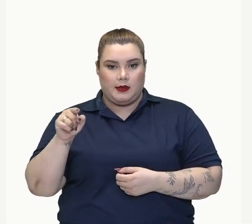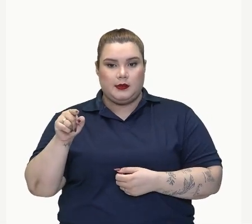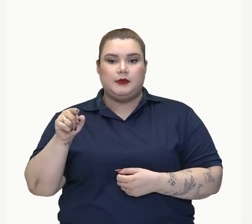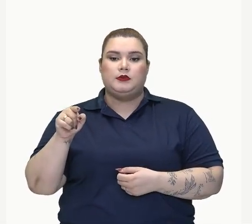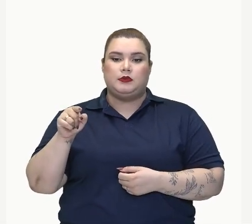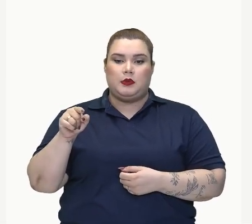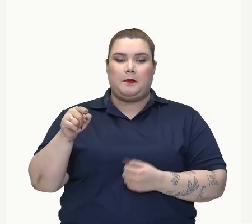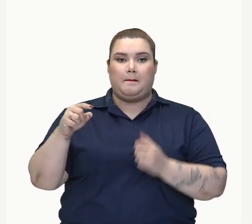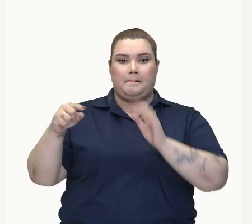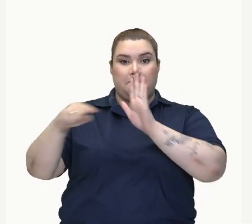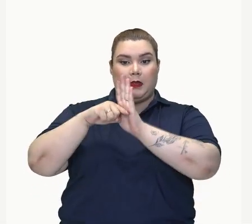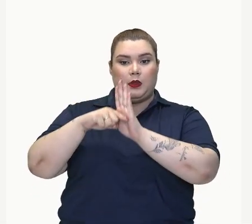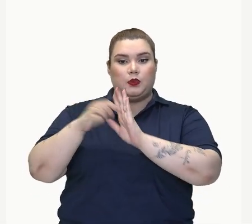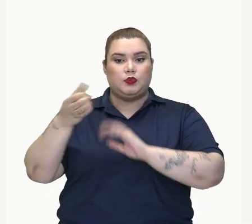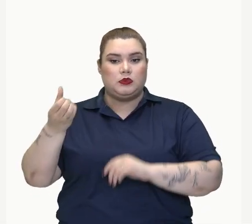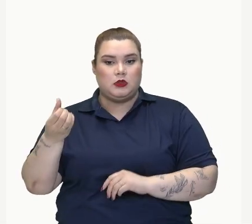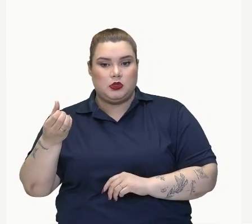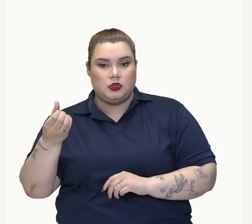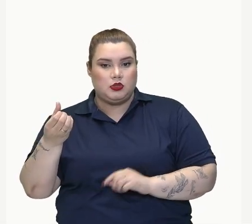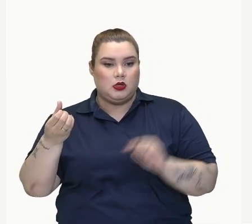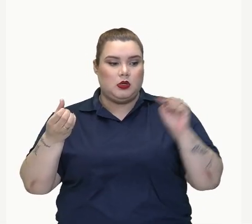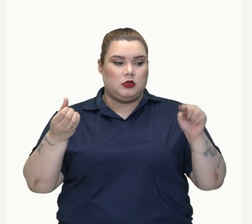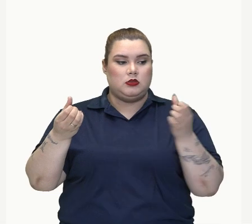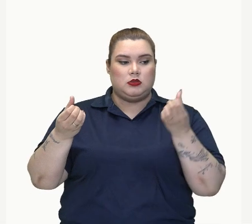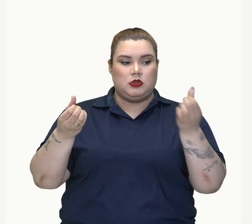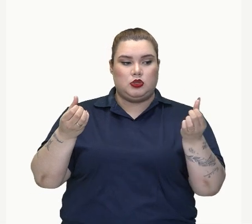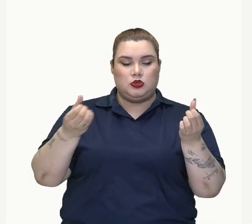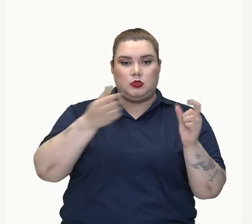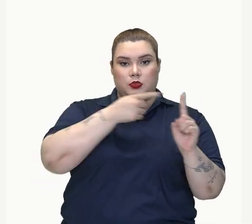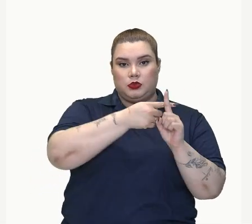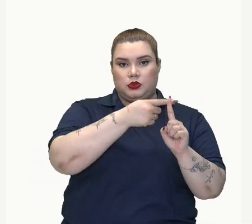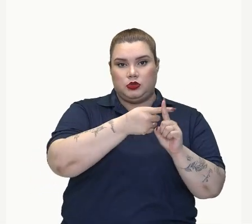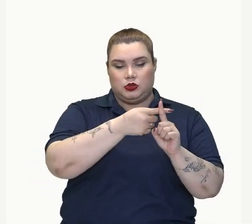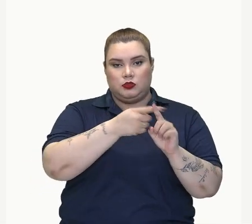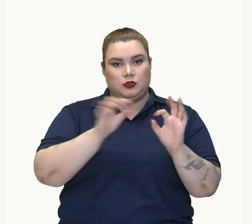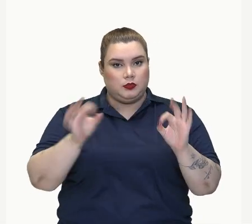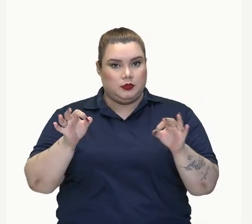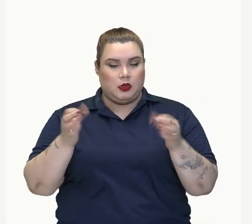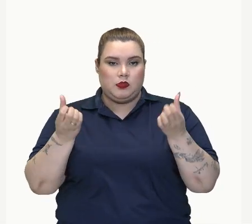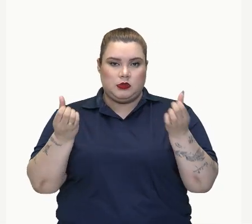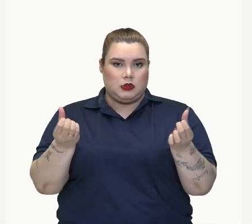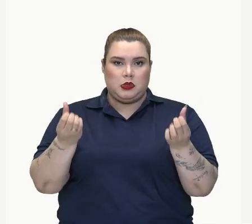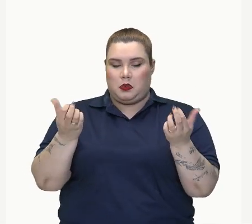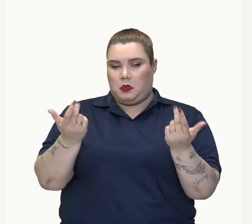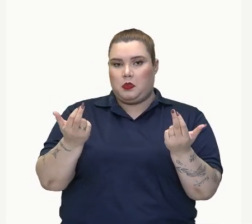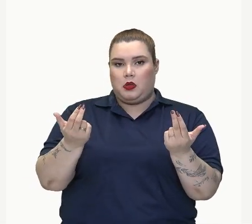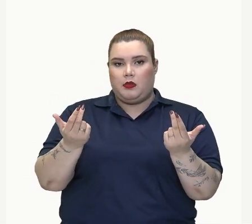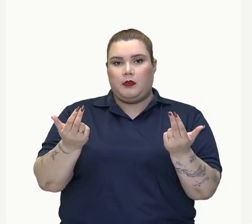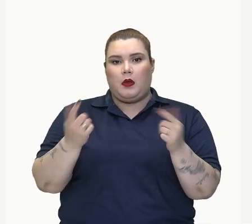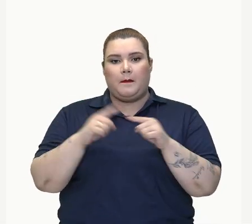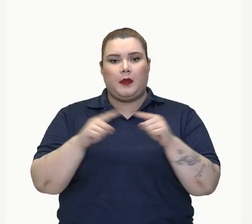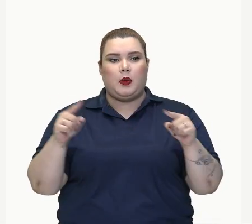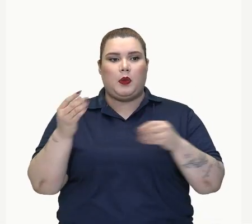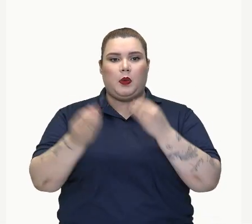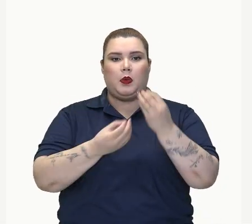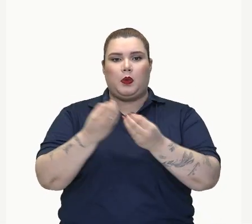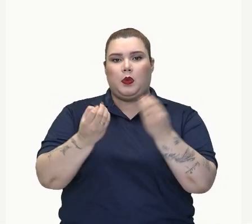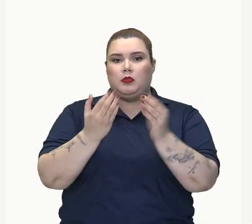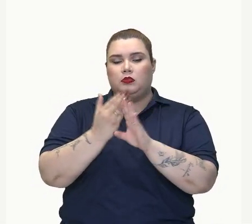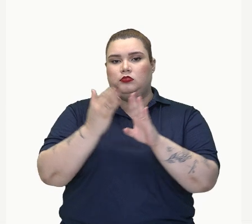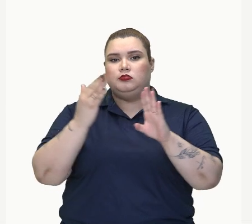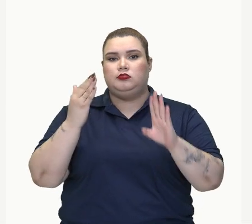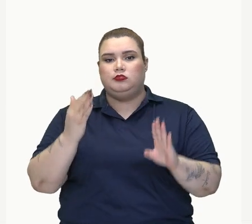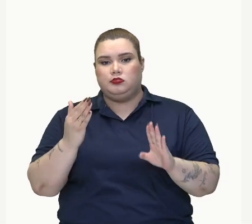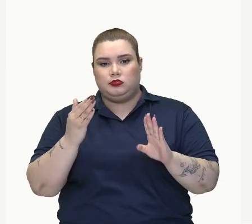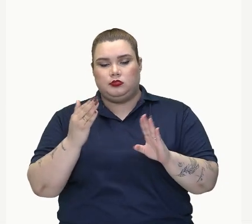valor menos 6 e o outro está posicionado no 6 positivo, tá? Então, como é que a gente chega